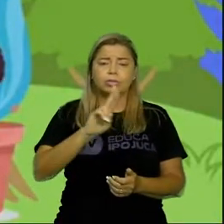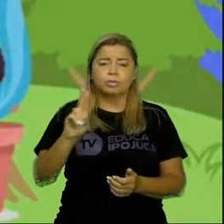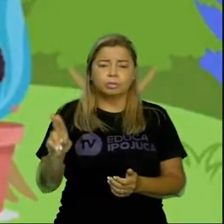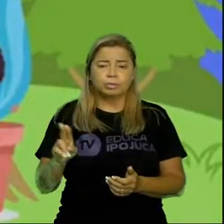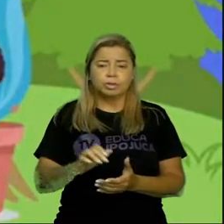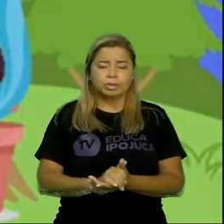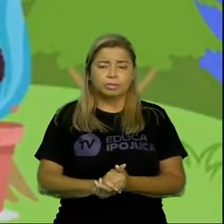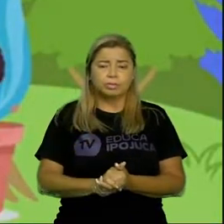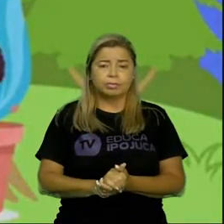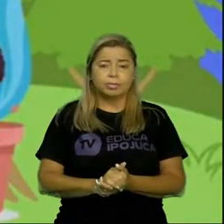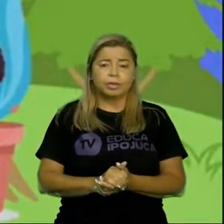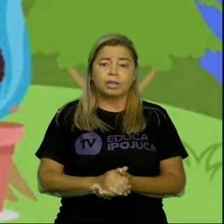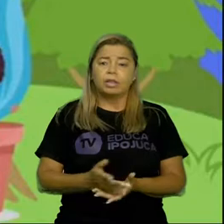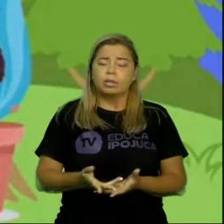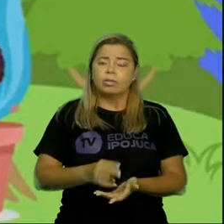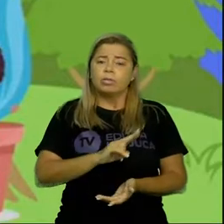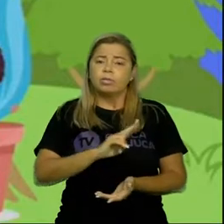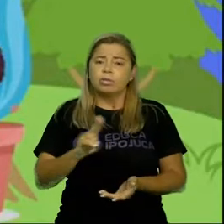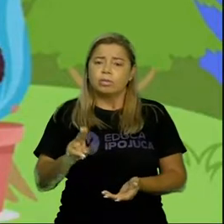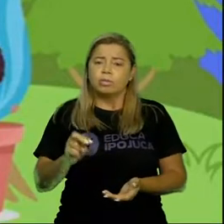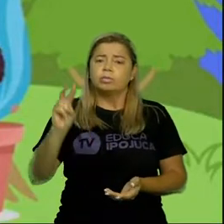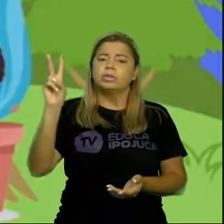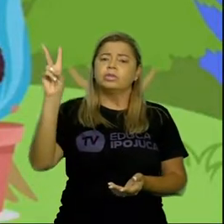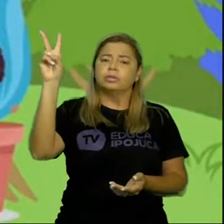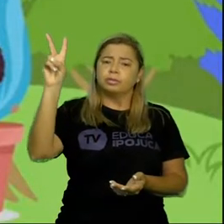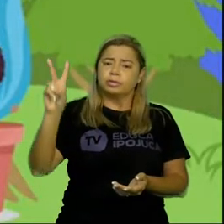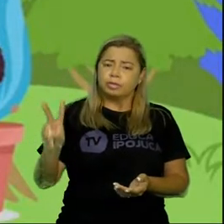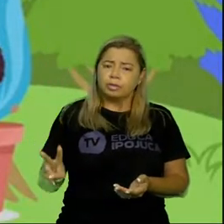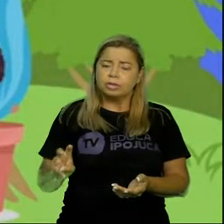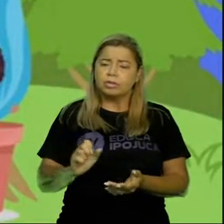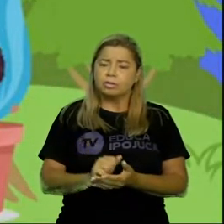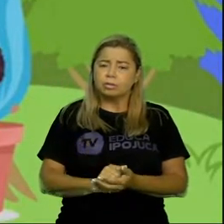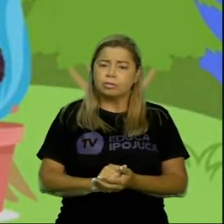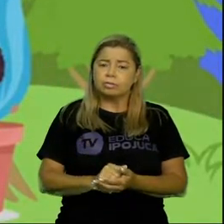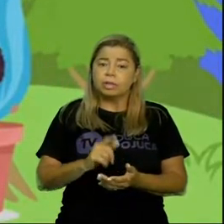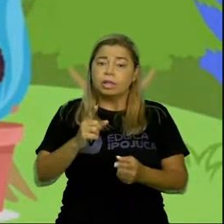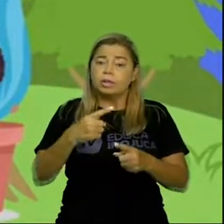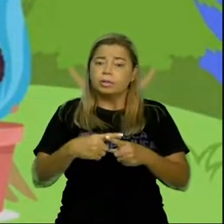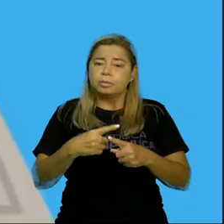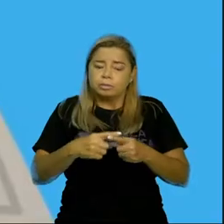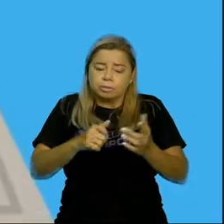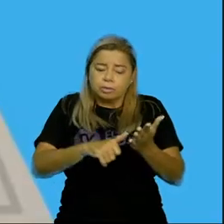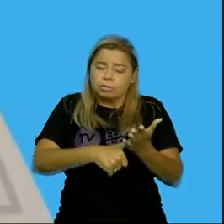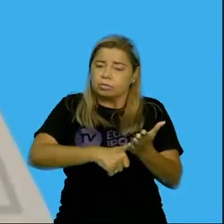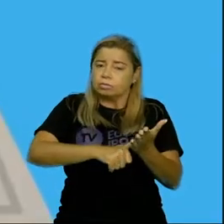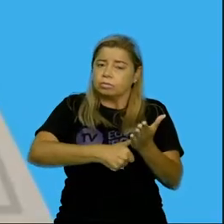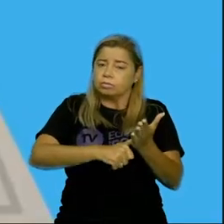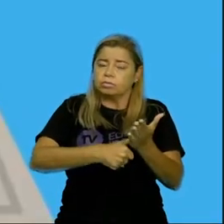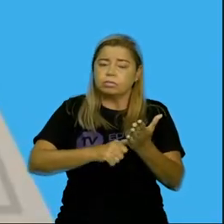Ele tem muito valor, pois faz parte da nossa identidade.